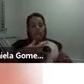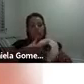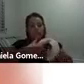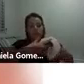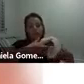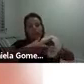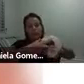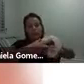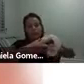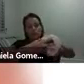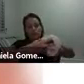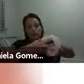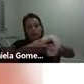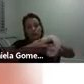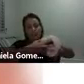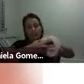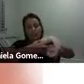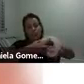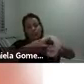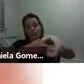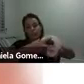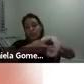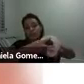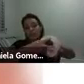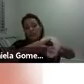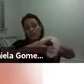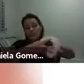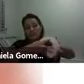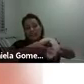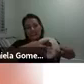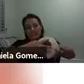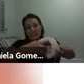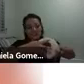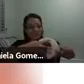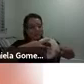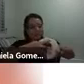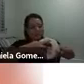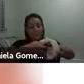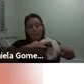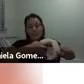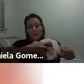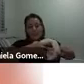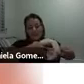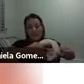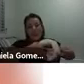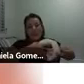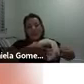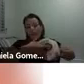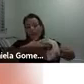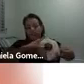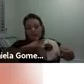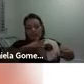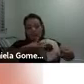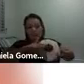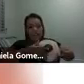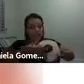peito, nunca pegar em tesoura, tá? A gente tem essa mania, né? Então, assim, para livrar o nariz do bebê, então a gente não vai fazer